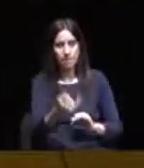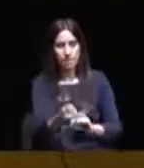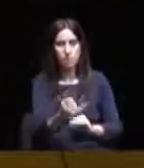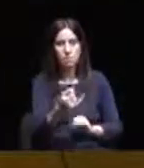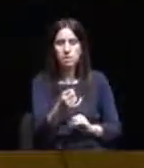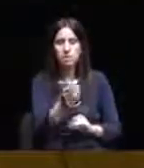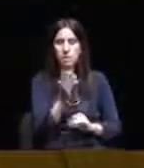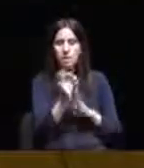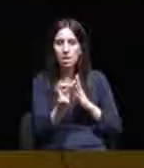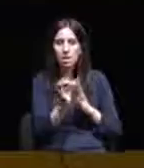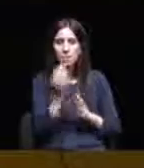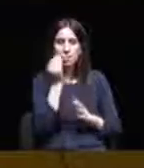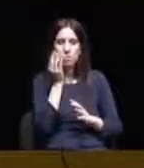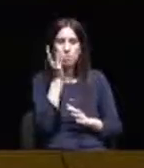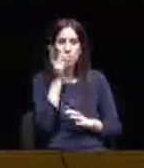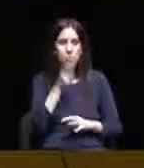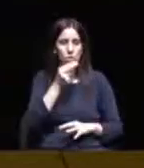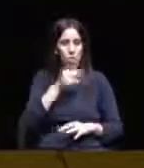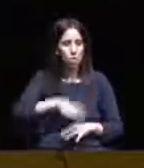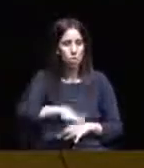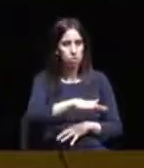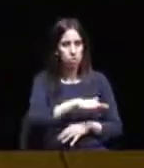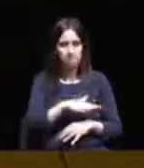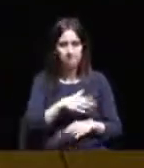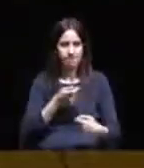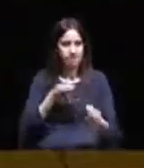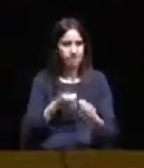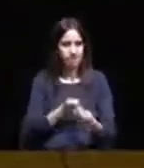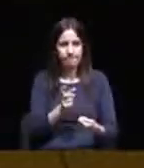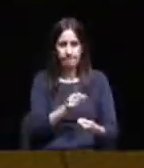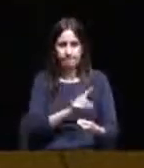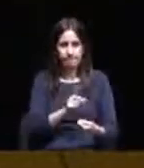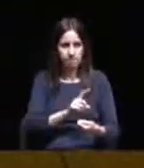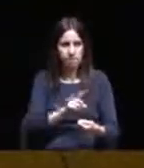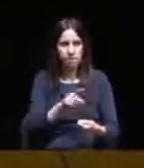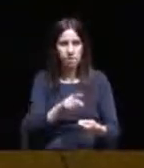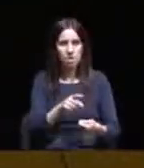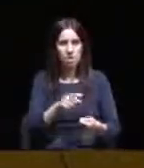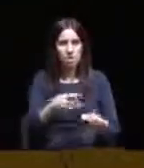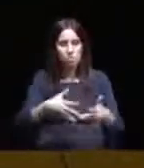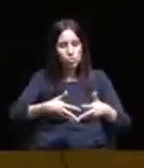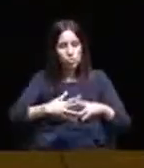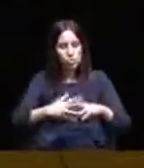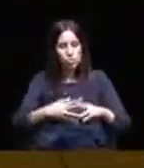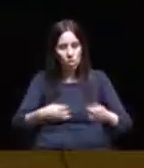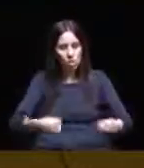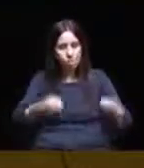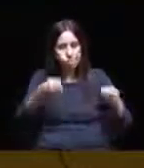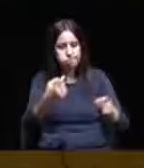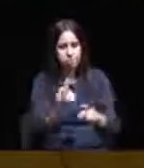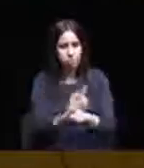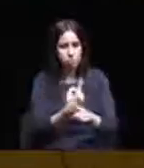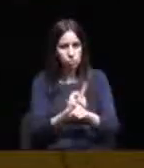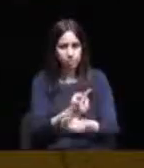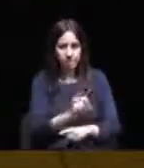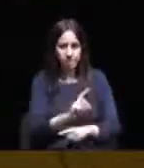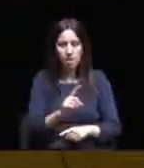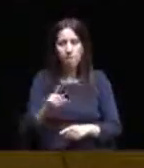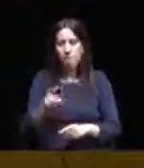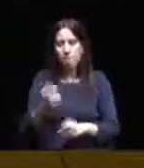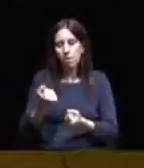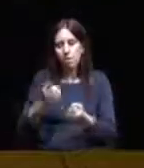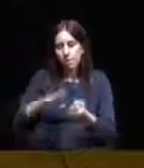as características geotécnicas do tipo de solos não são adequadas para servir de fundação das estruturas edificadas, quer se fale do